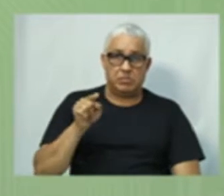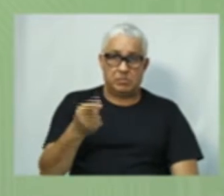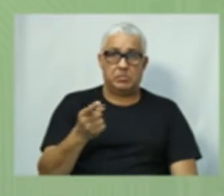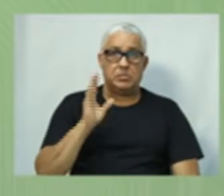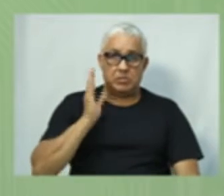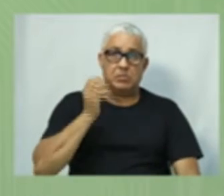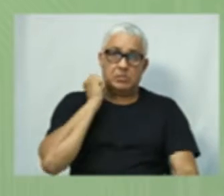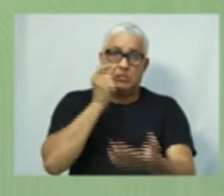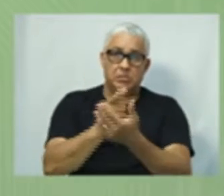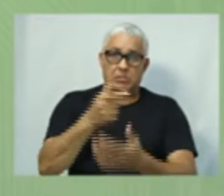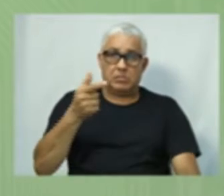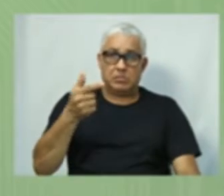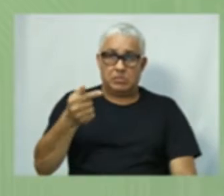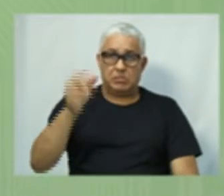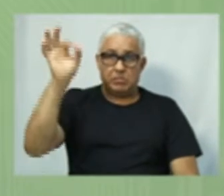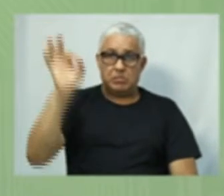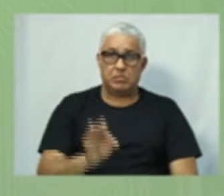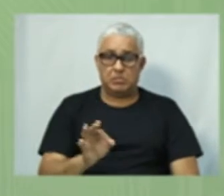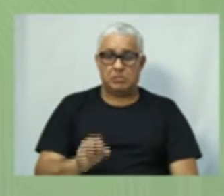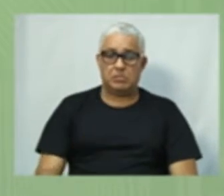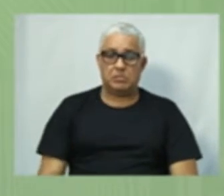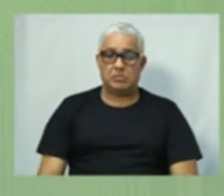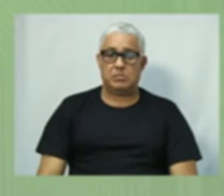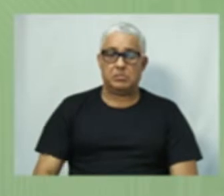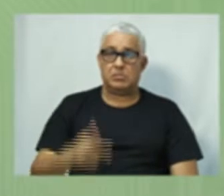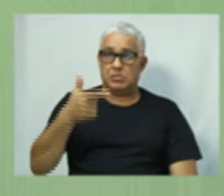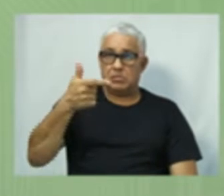tinha pago 7%, que foi